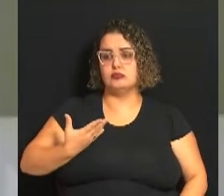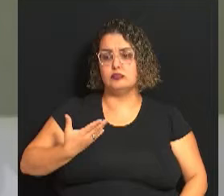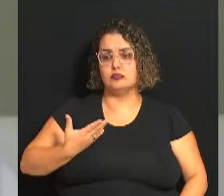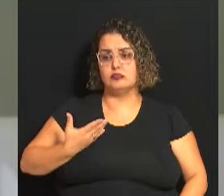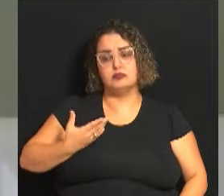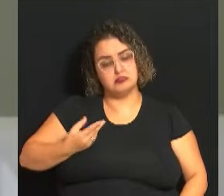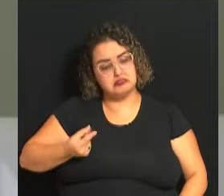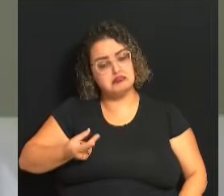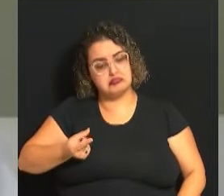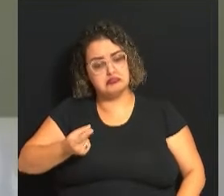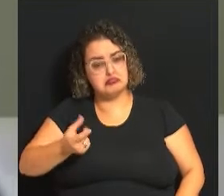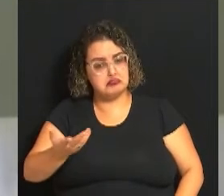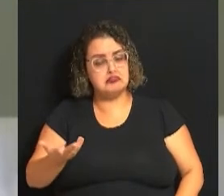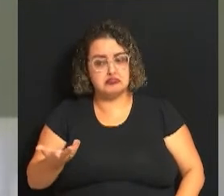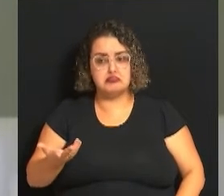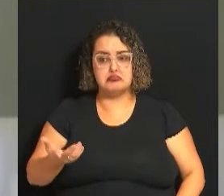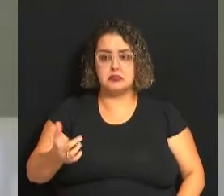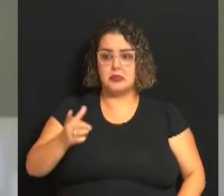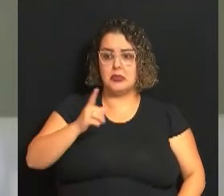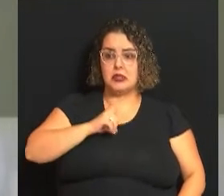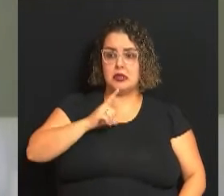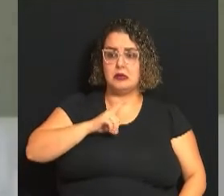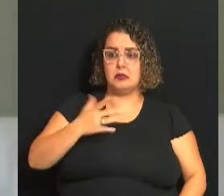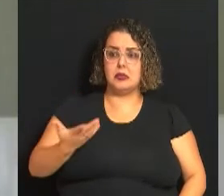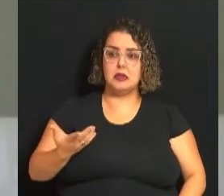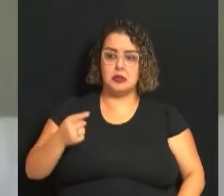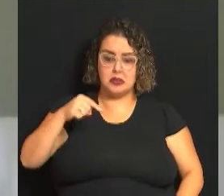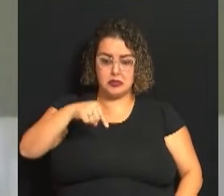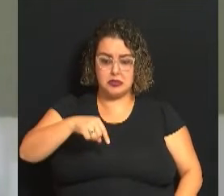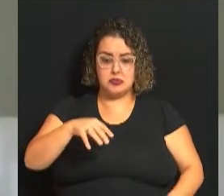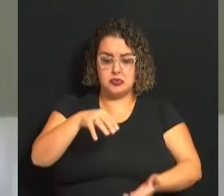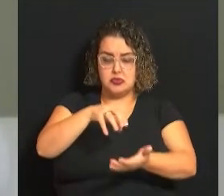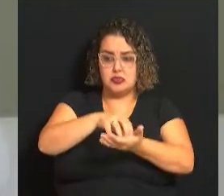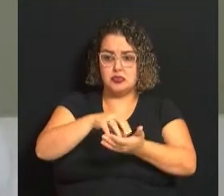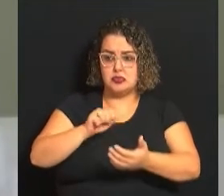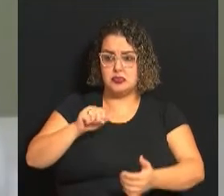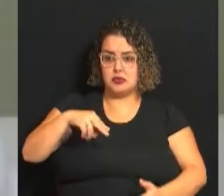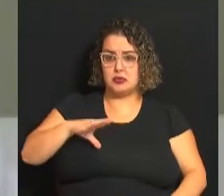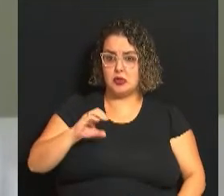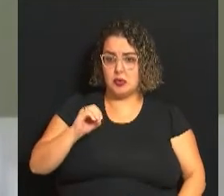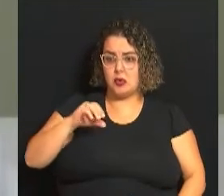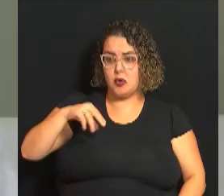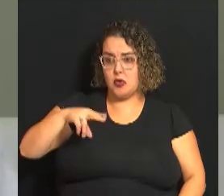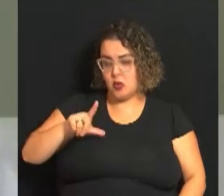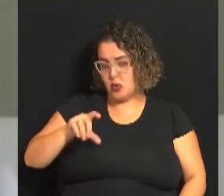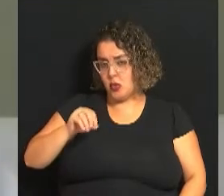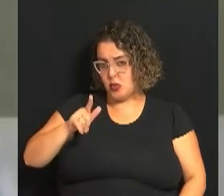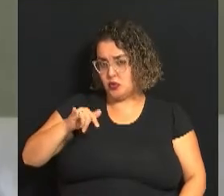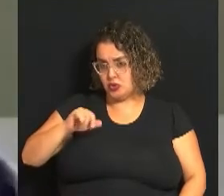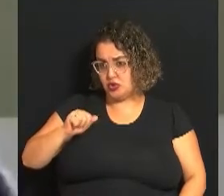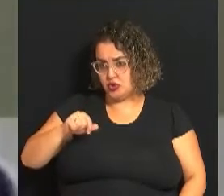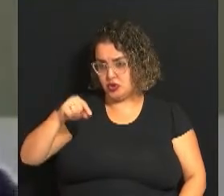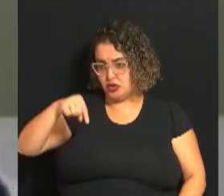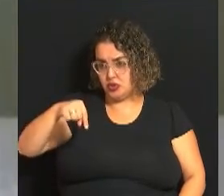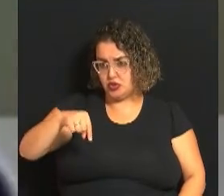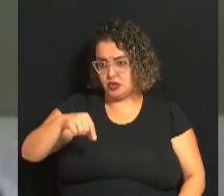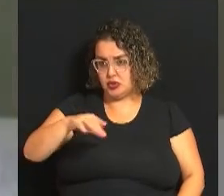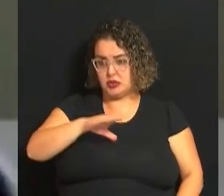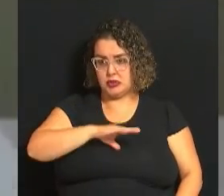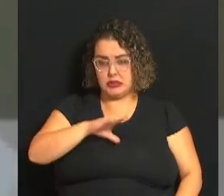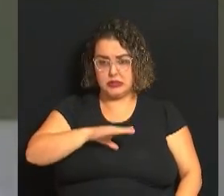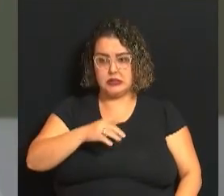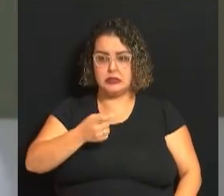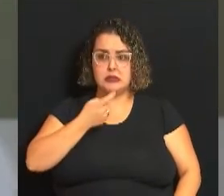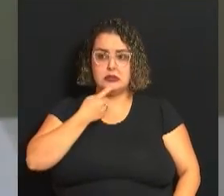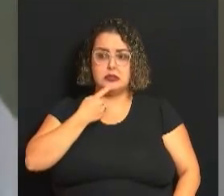longa. Nós temos casos aqui no Centro de Oncologia Campinas de pacientes que vêm em follow-up já há